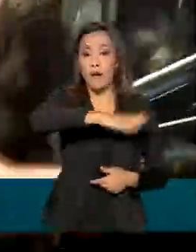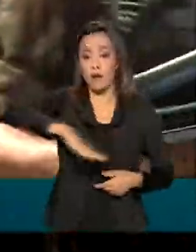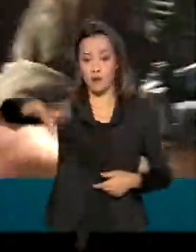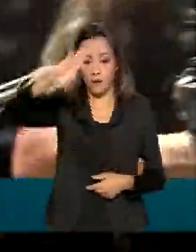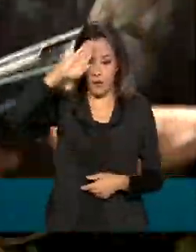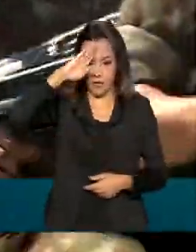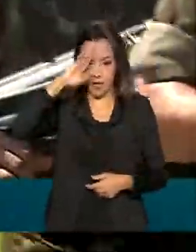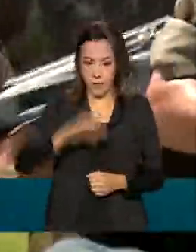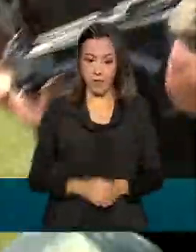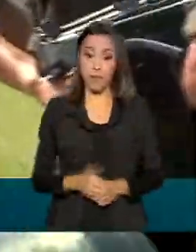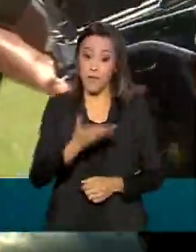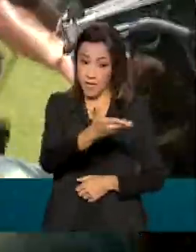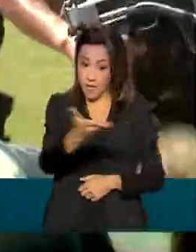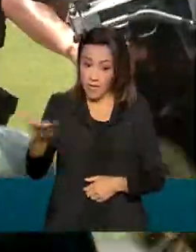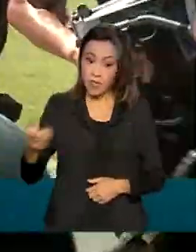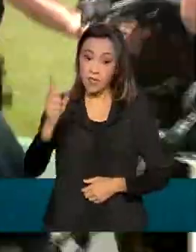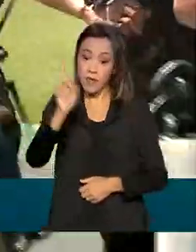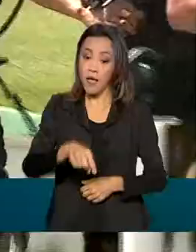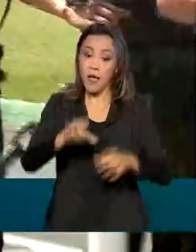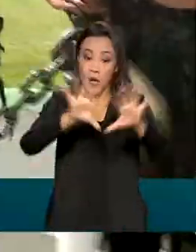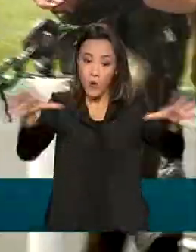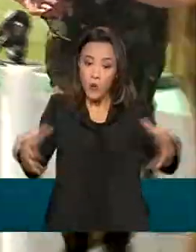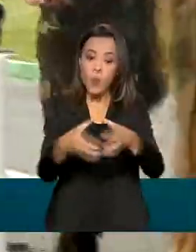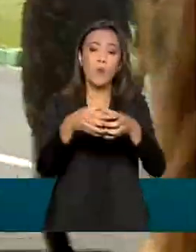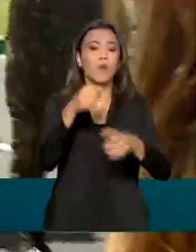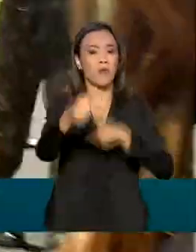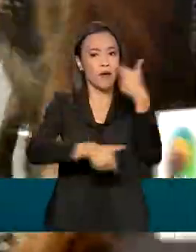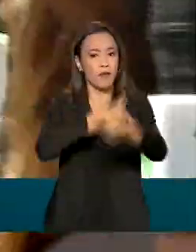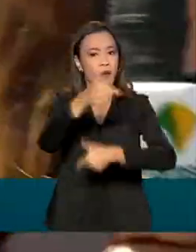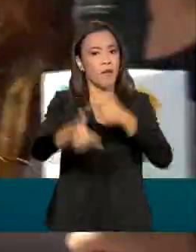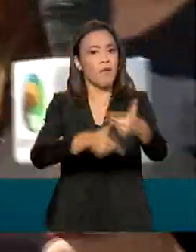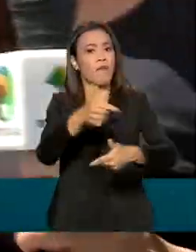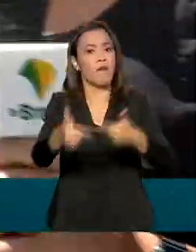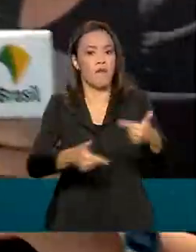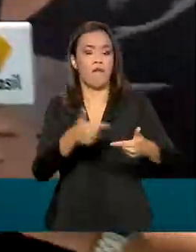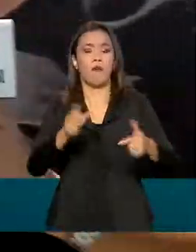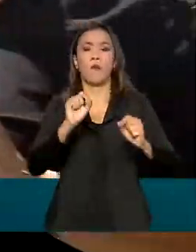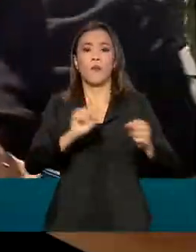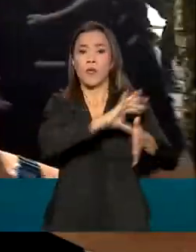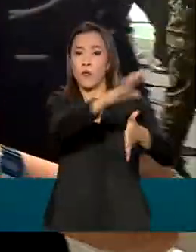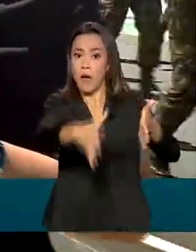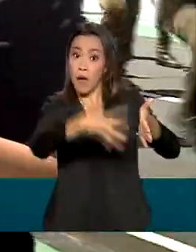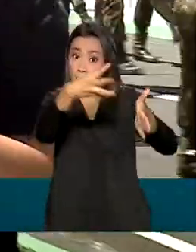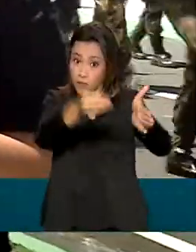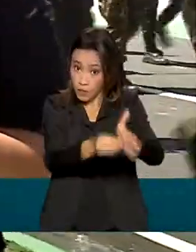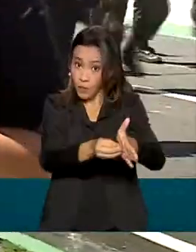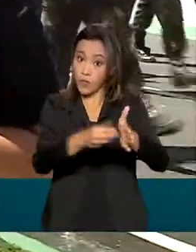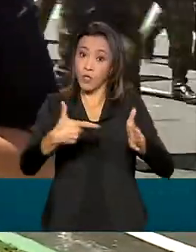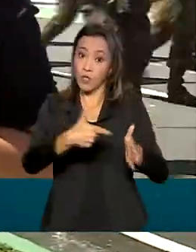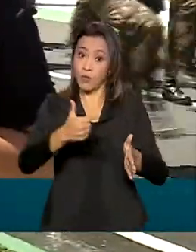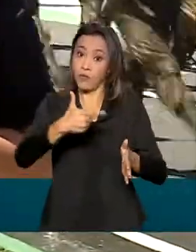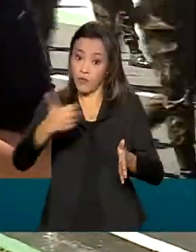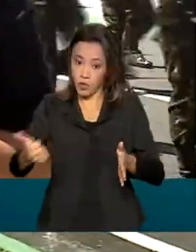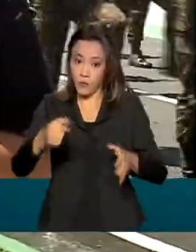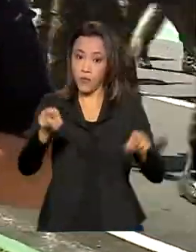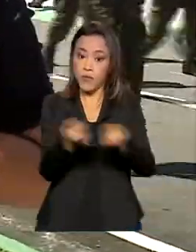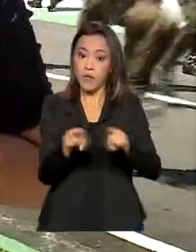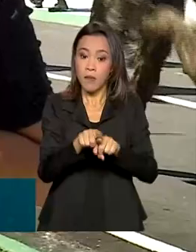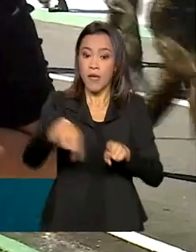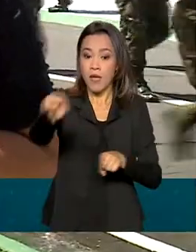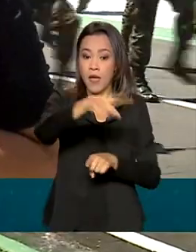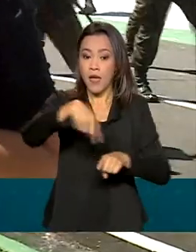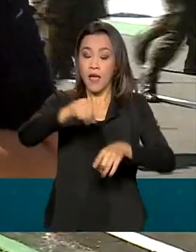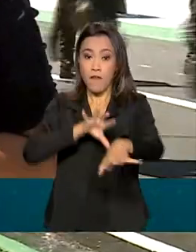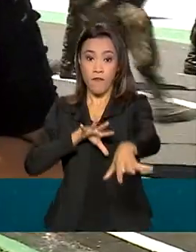da tropa que vai atuar durante a Operação Amazônia 2021. Também é a primeira formatura de apresentação do